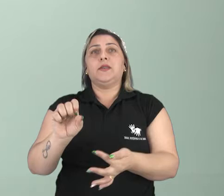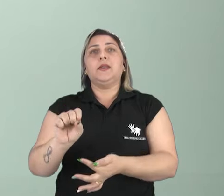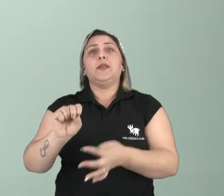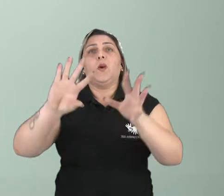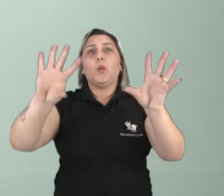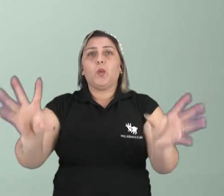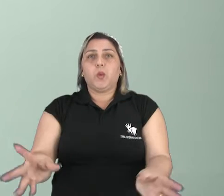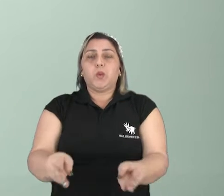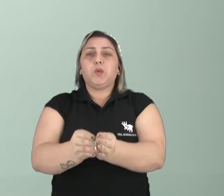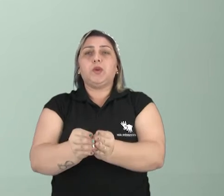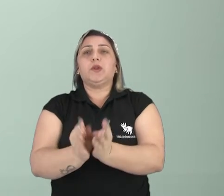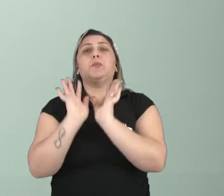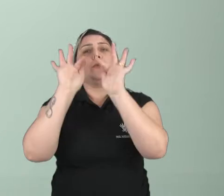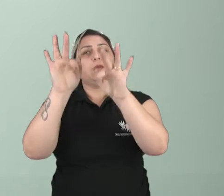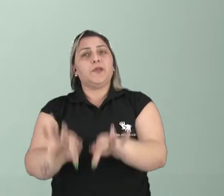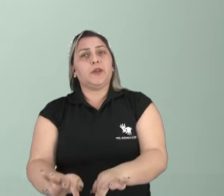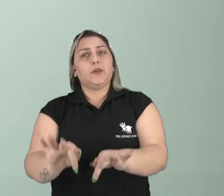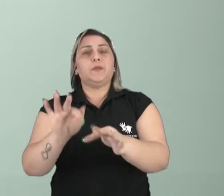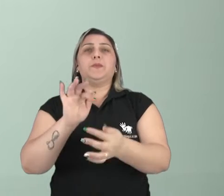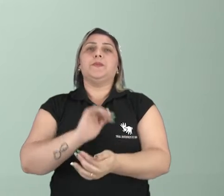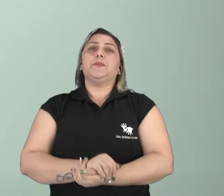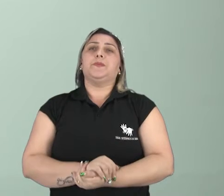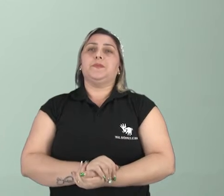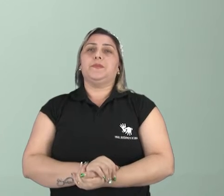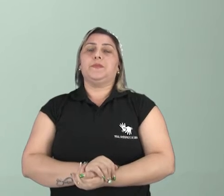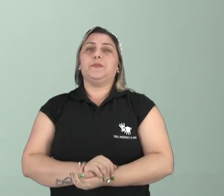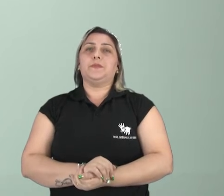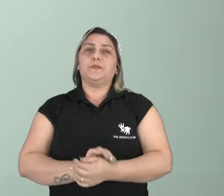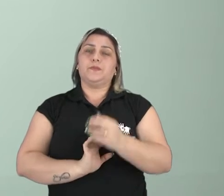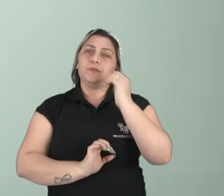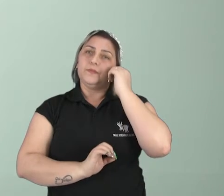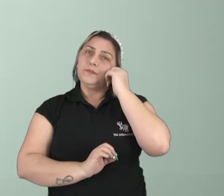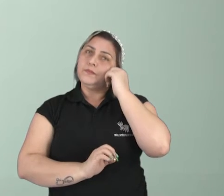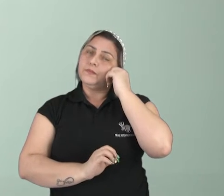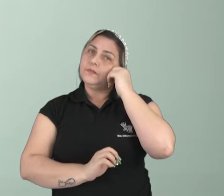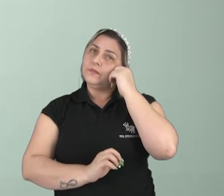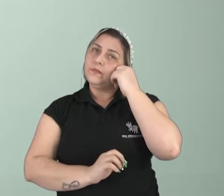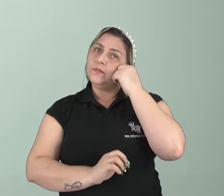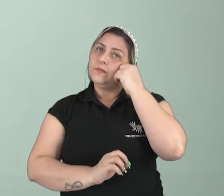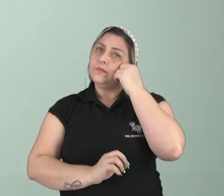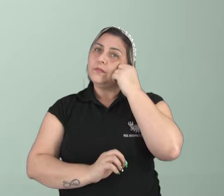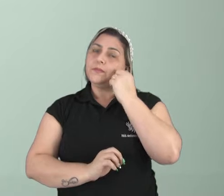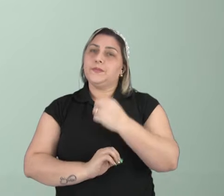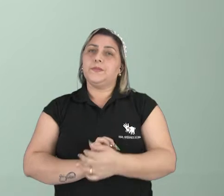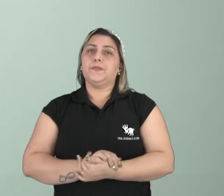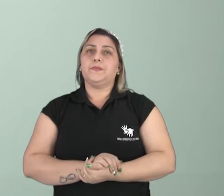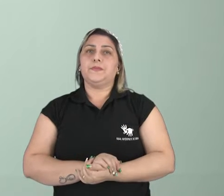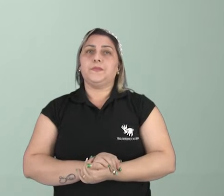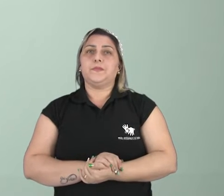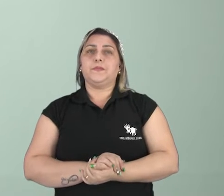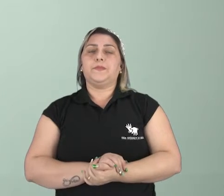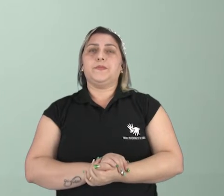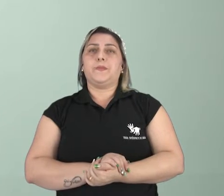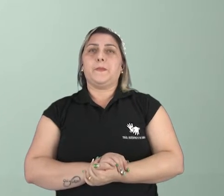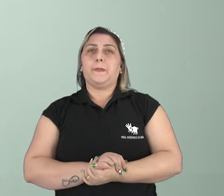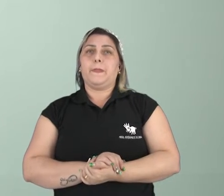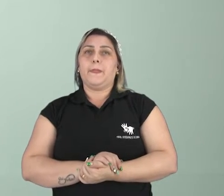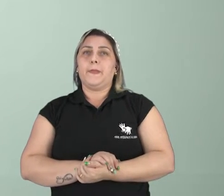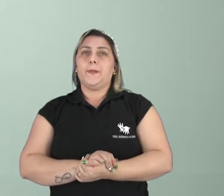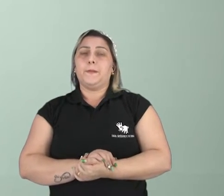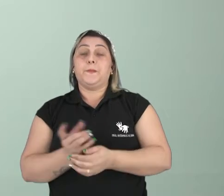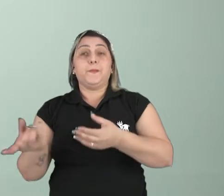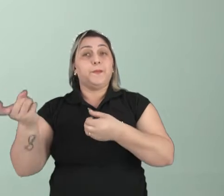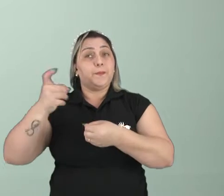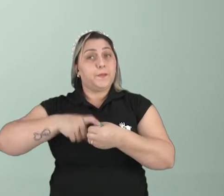dele, procurando também o que? Reforçar a perspectiva expressa por meio de uma síntese dos argumentos, ou